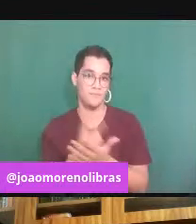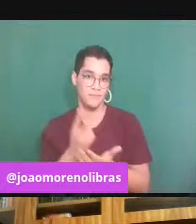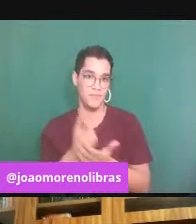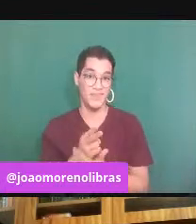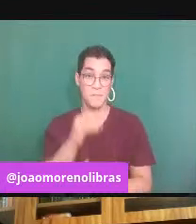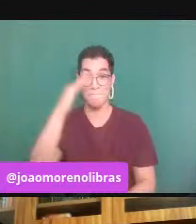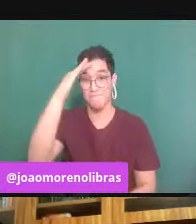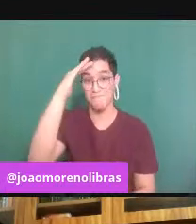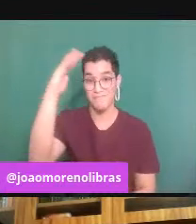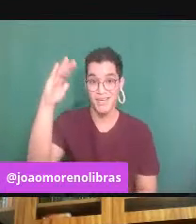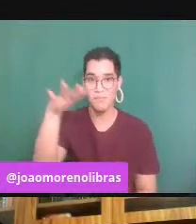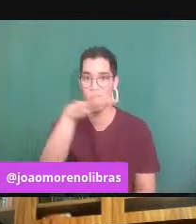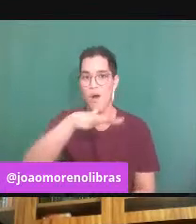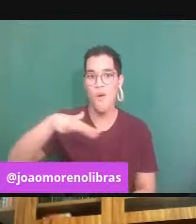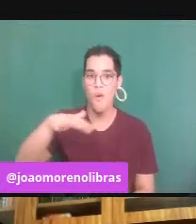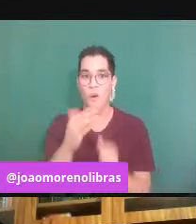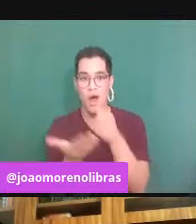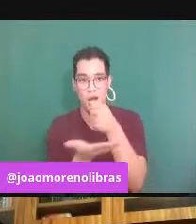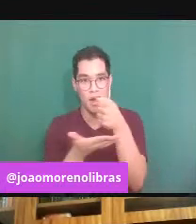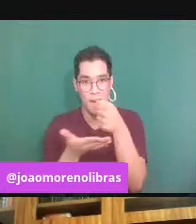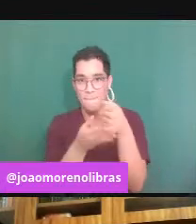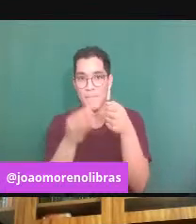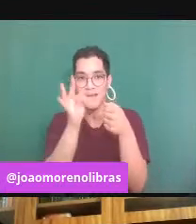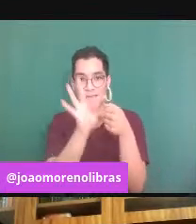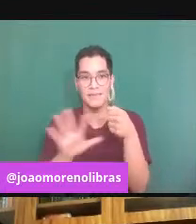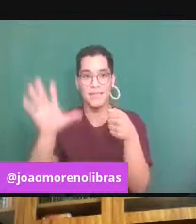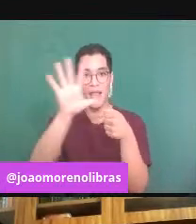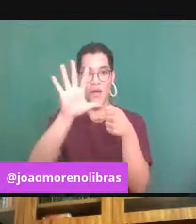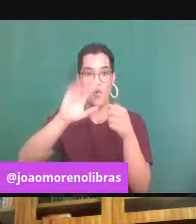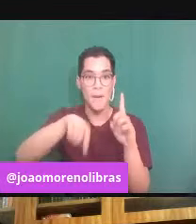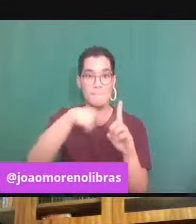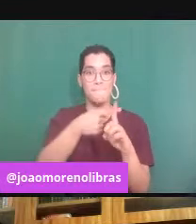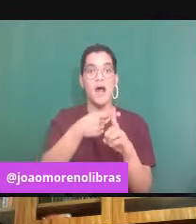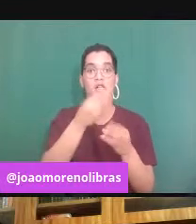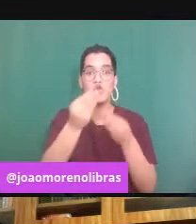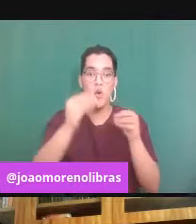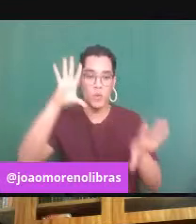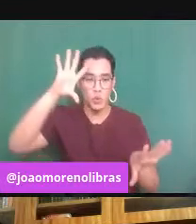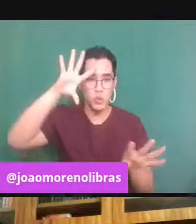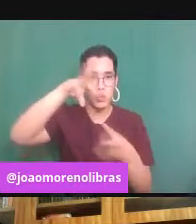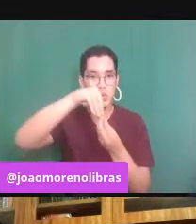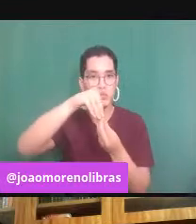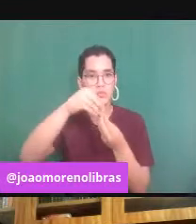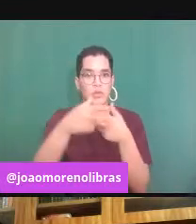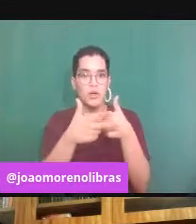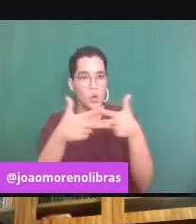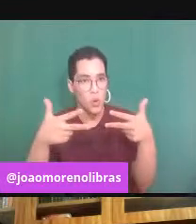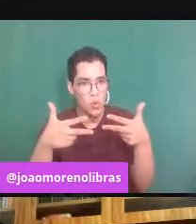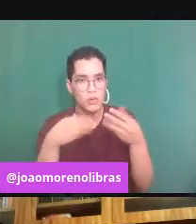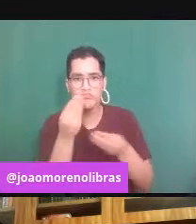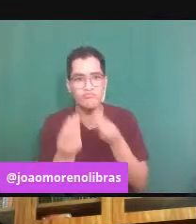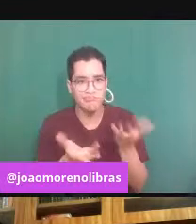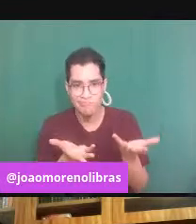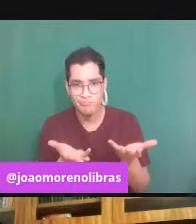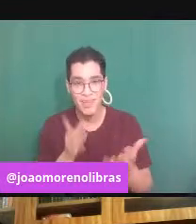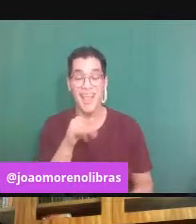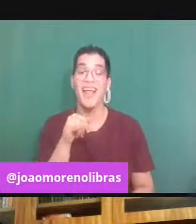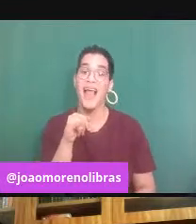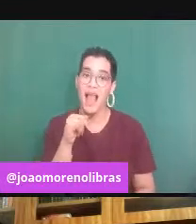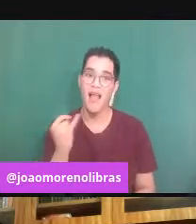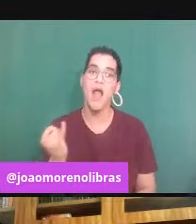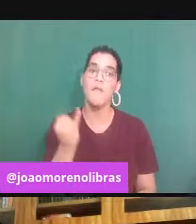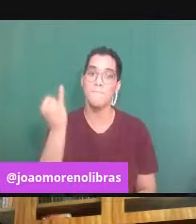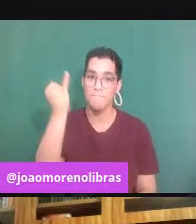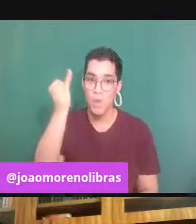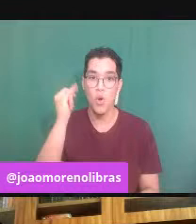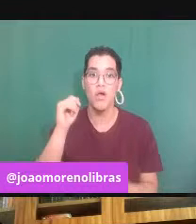da constituição do corpus, né, e análise e discussão dos resultados. É evidente que, quando